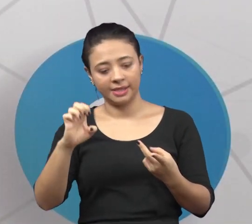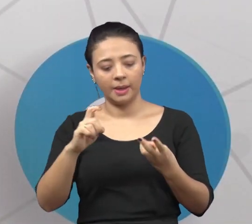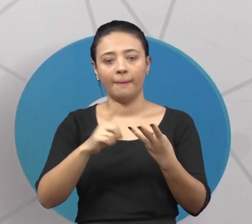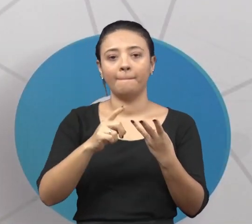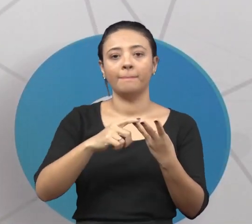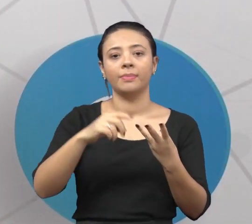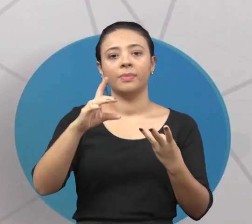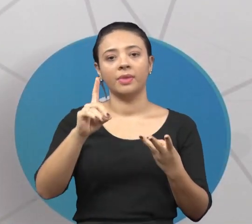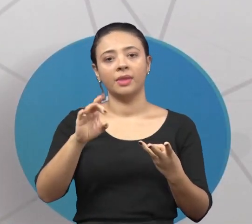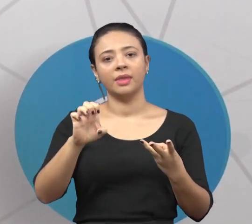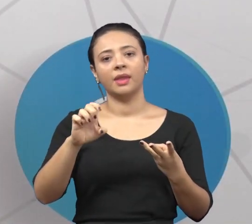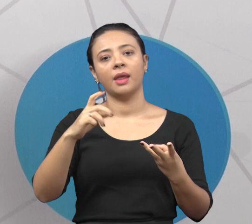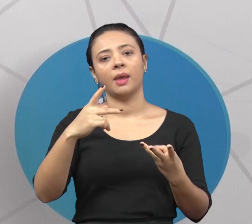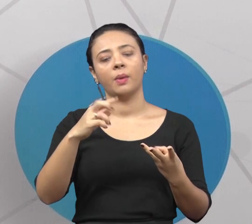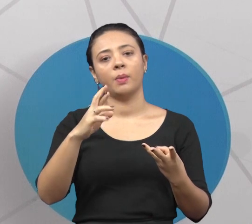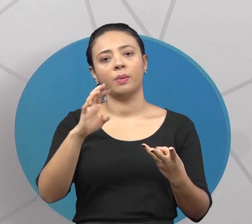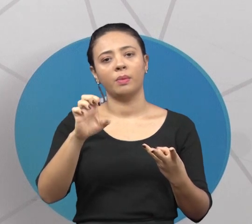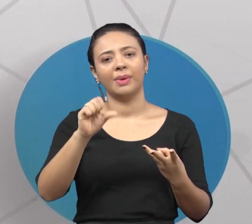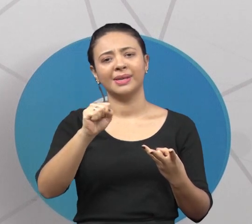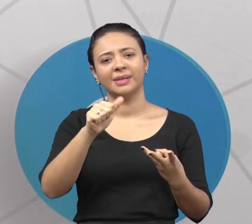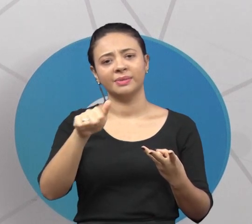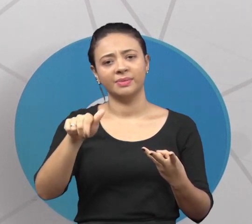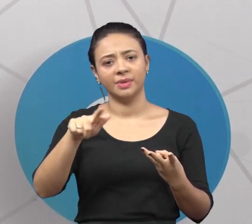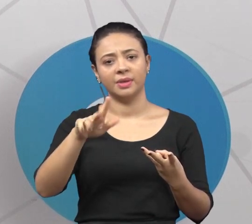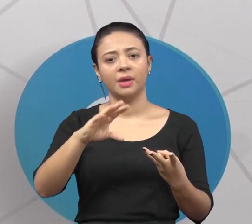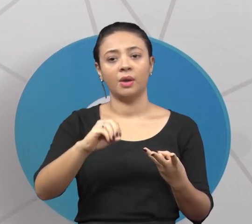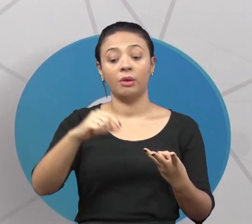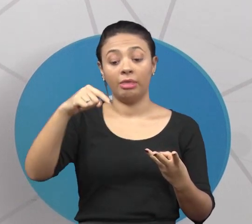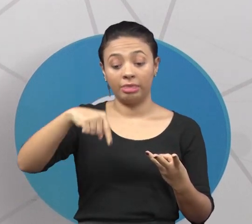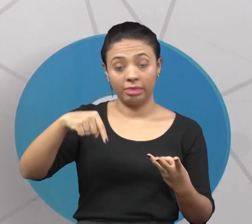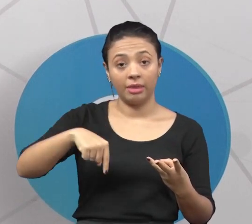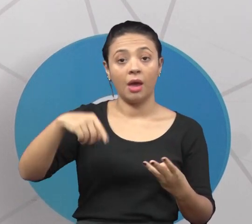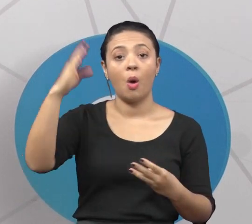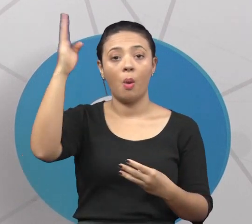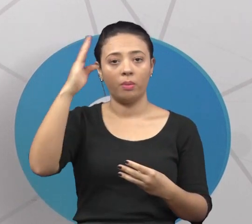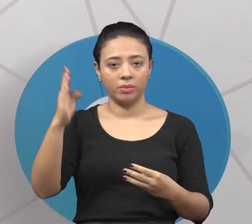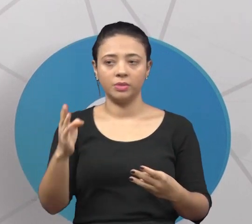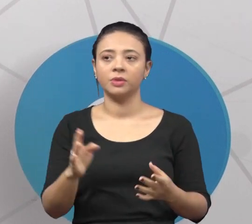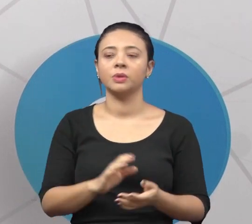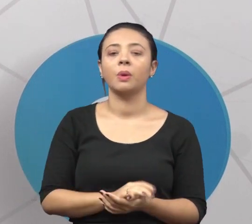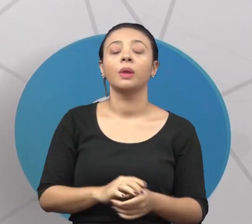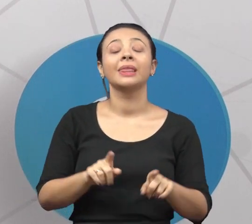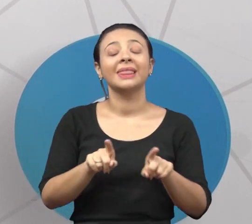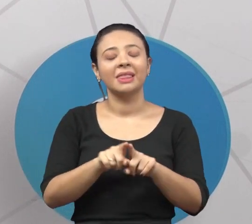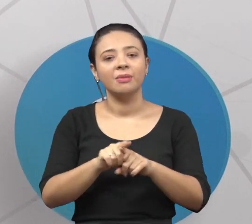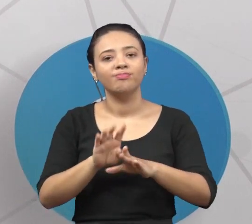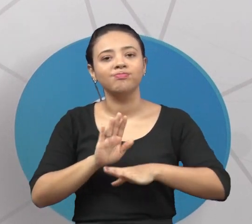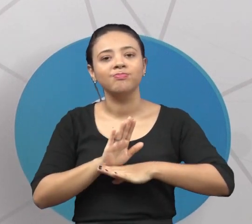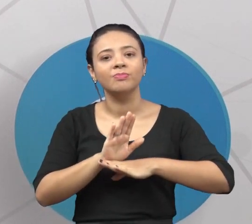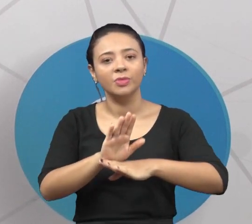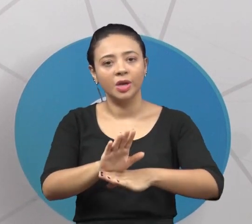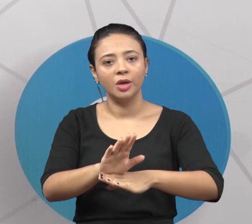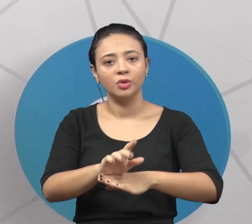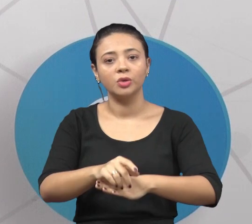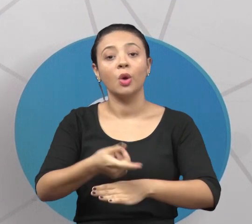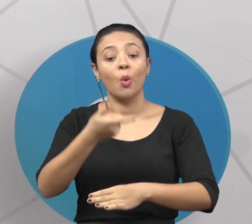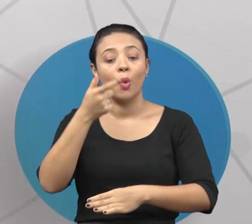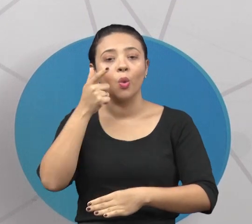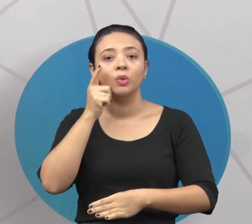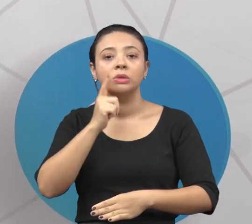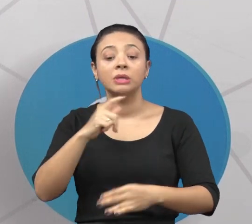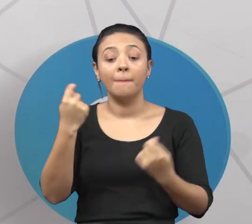e ao mesmo tempo não são de grandes altitudes. Isso favorece também, tá, a nossa ideia de cultivos,